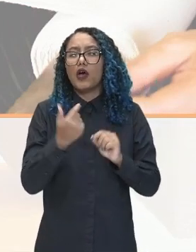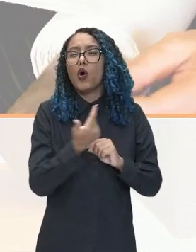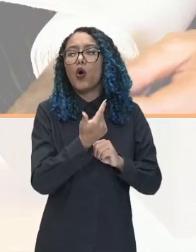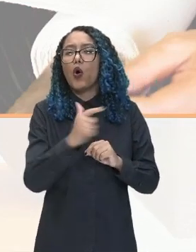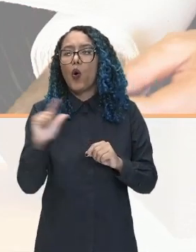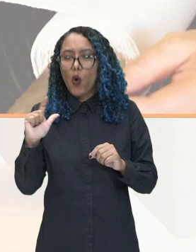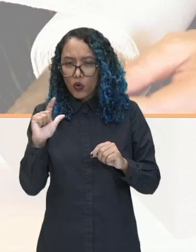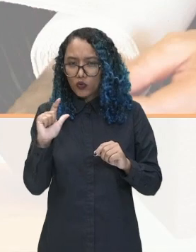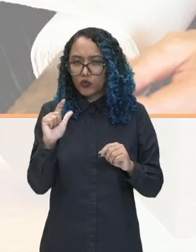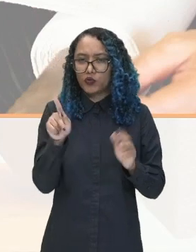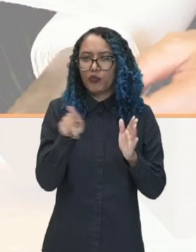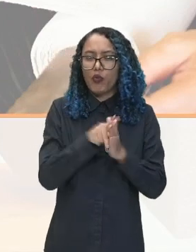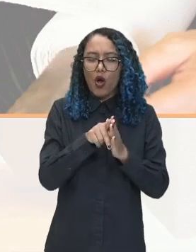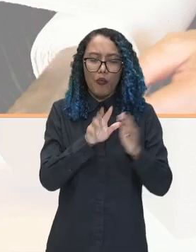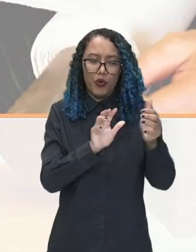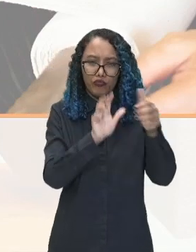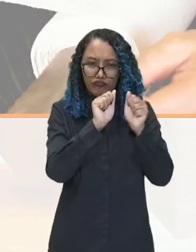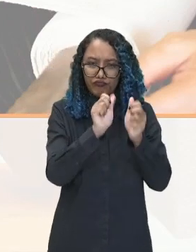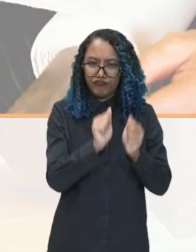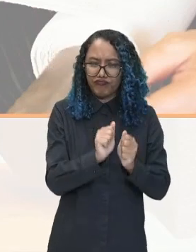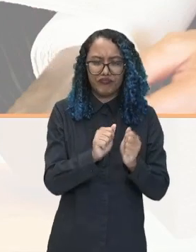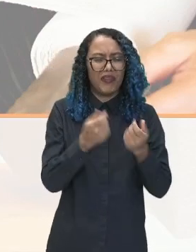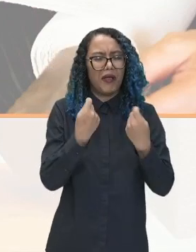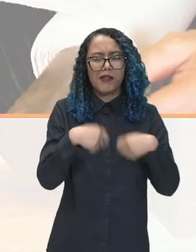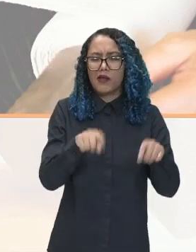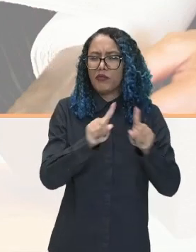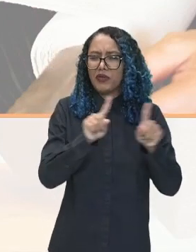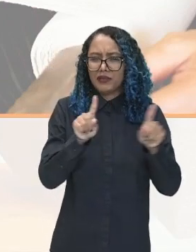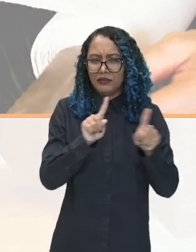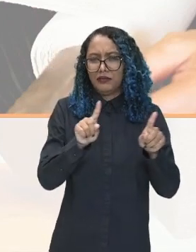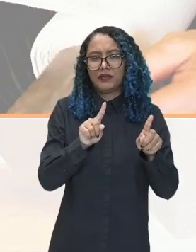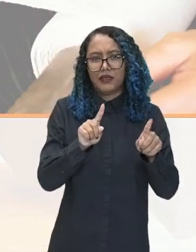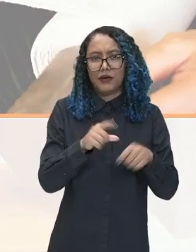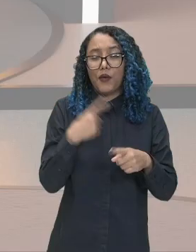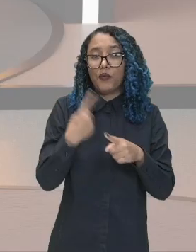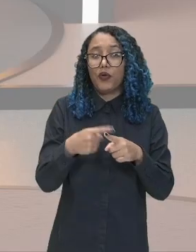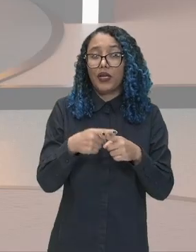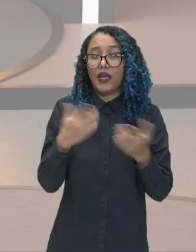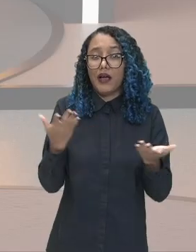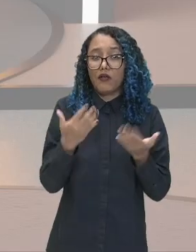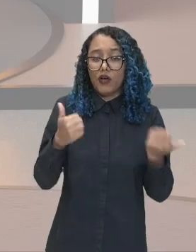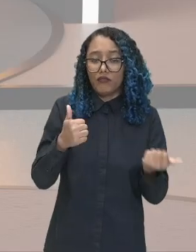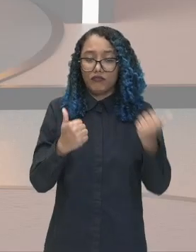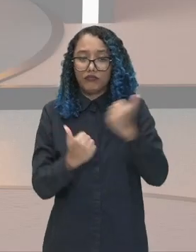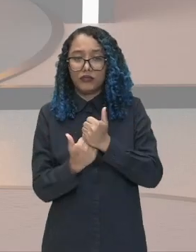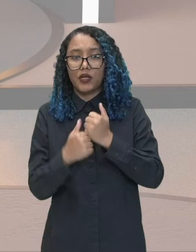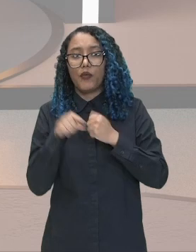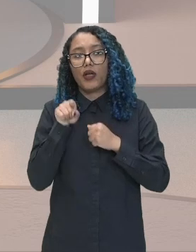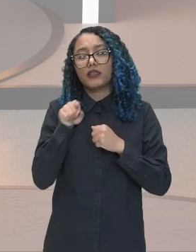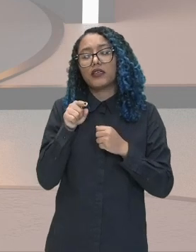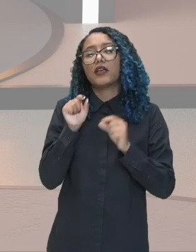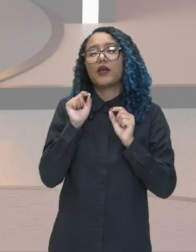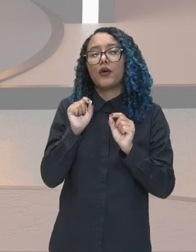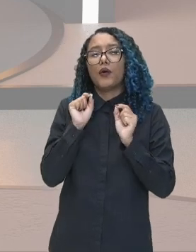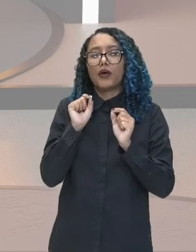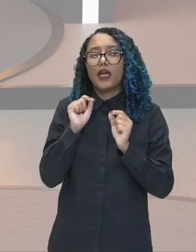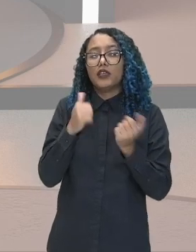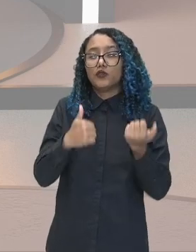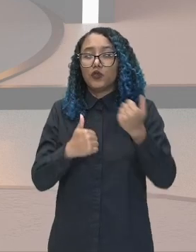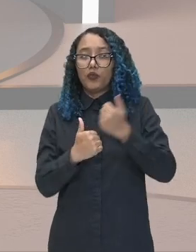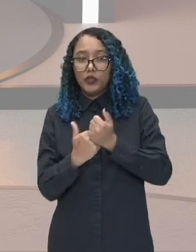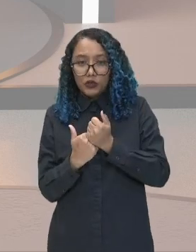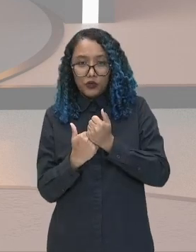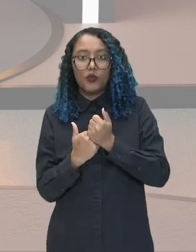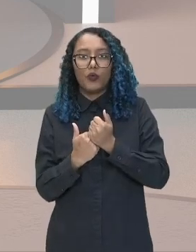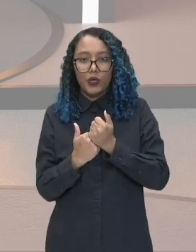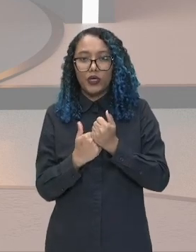manuais qualificados. Então você vai ter uma máquina que vai fazer o trabalho de várias pessoas, não é isso? Na